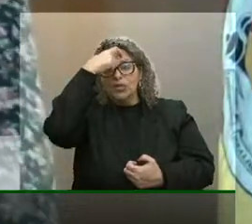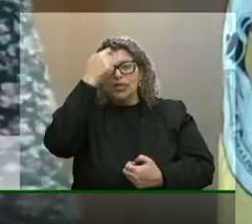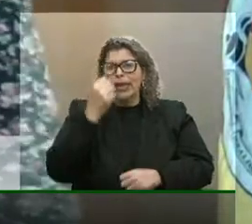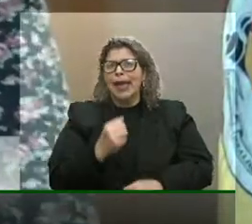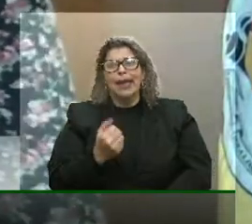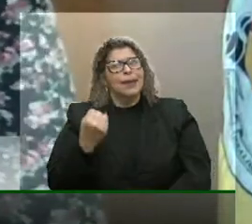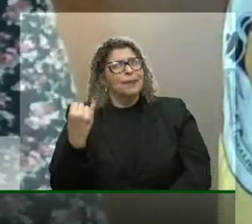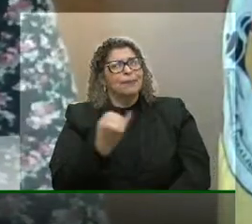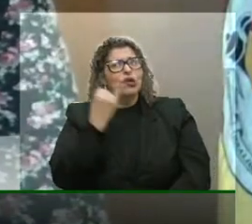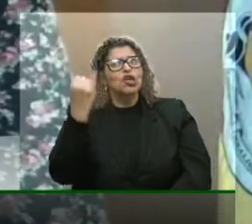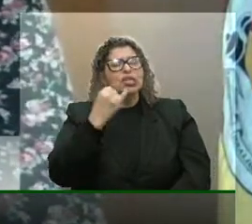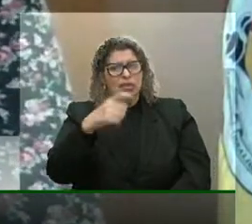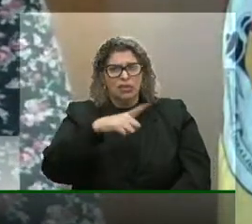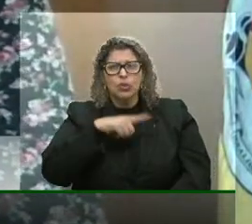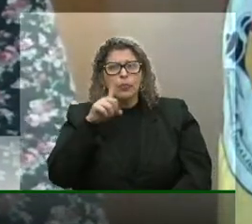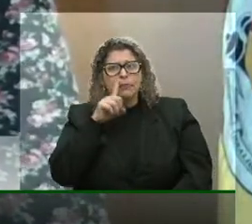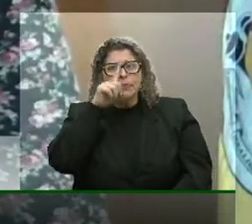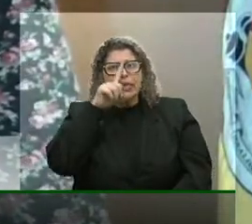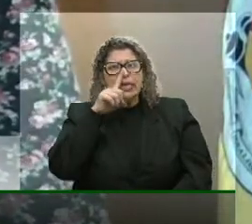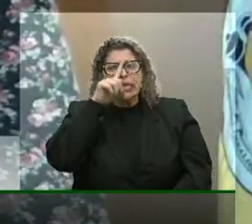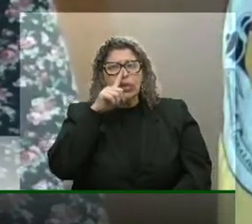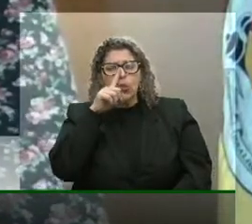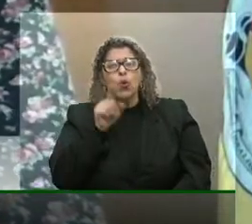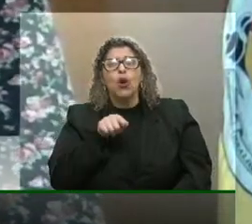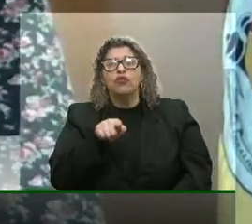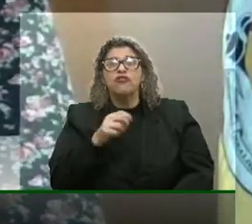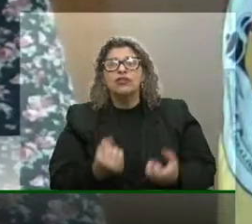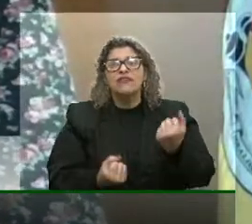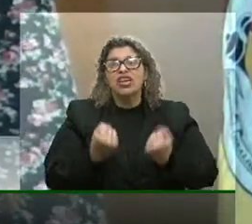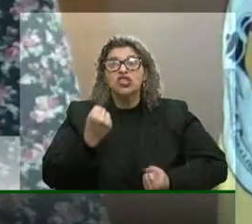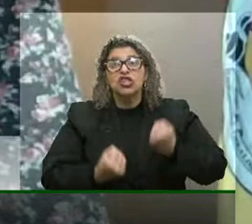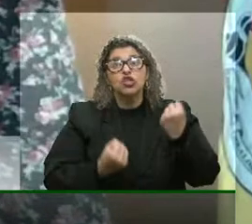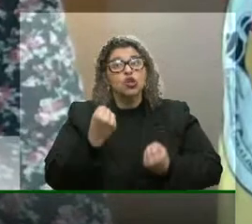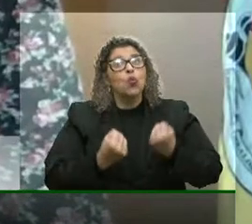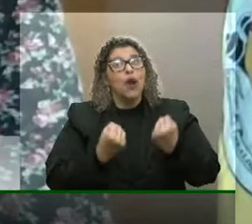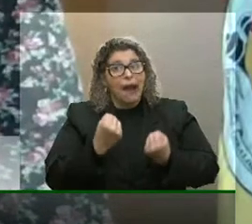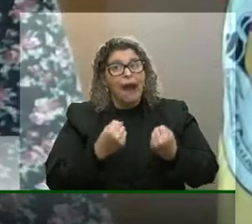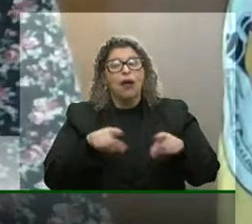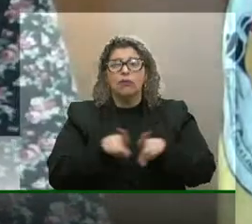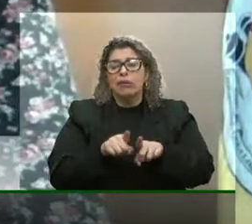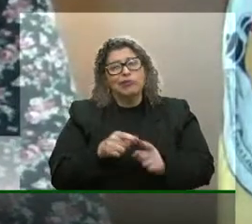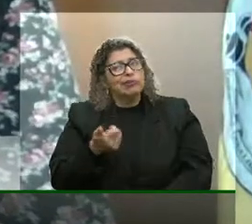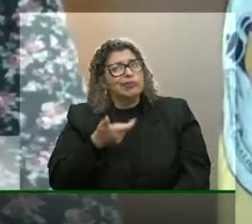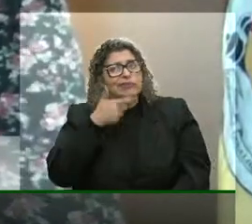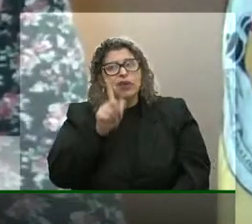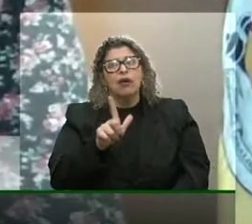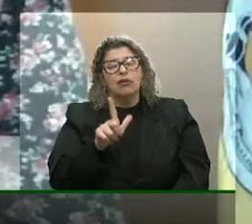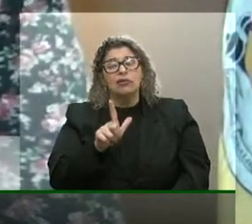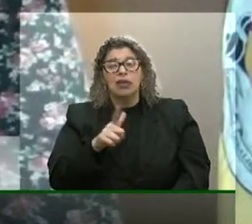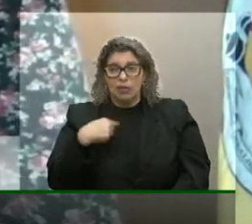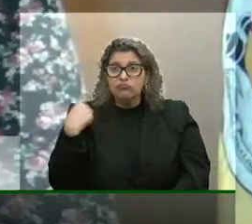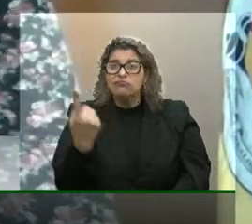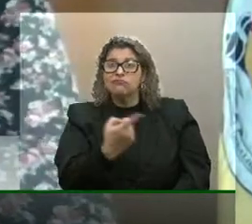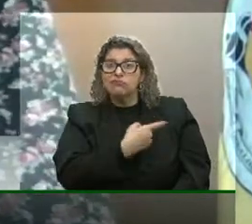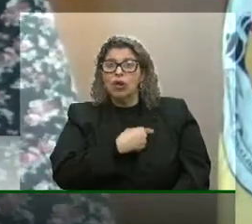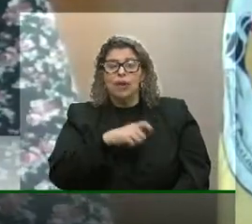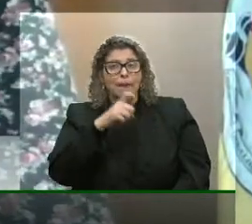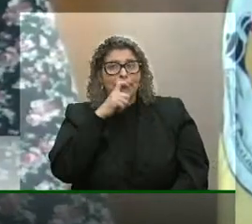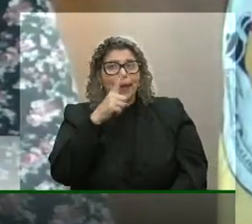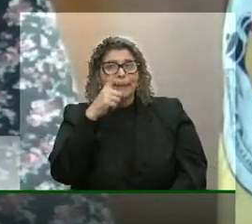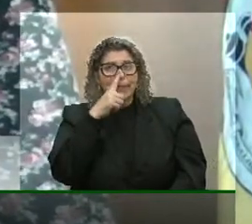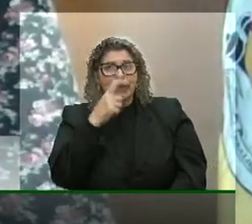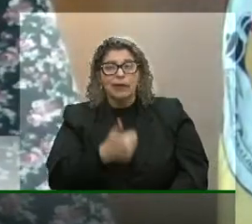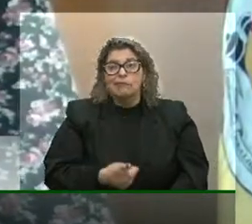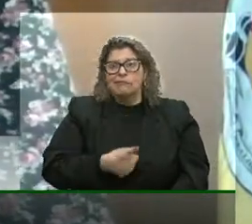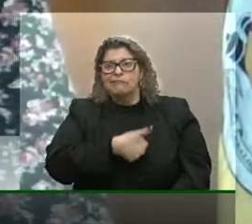os perigos existentes na condução de um veículo automotor. Enquanto isso não vem, resta a nós, pais em